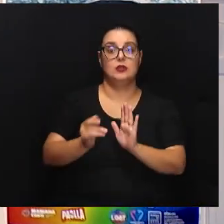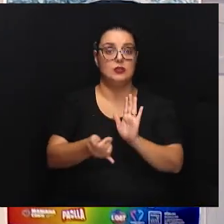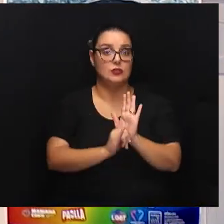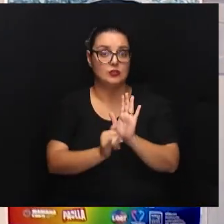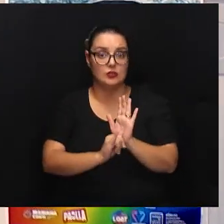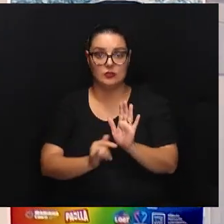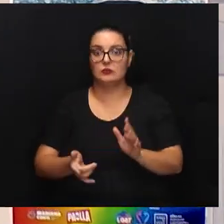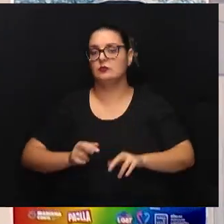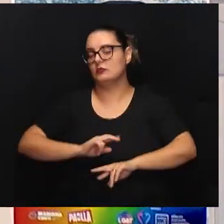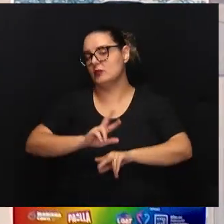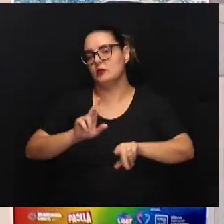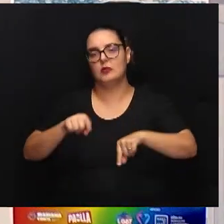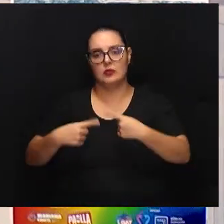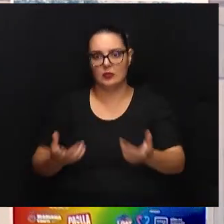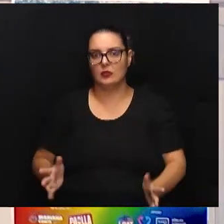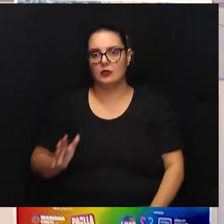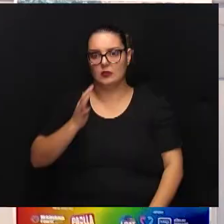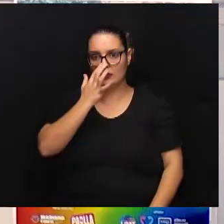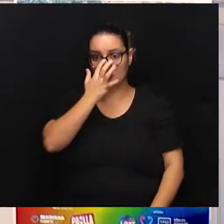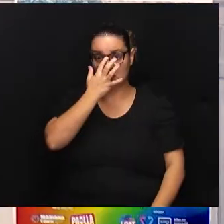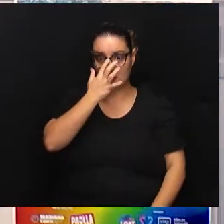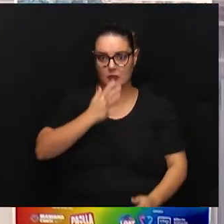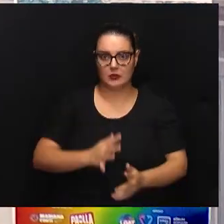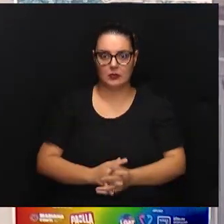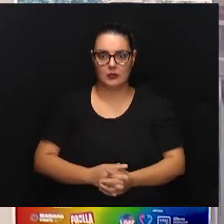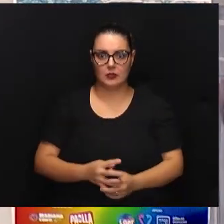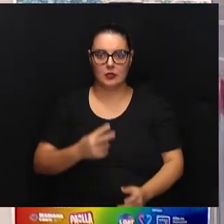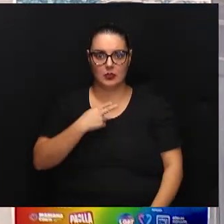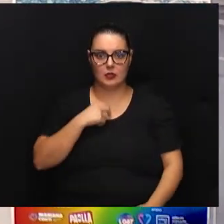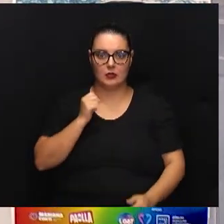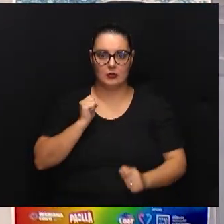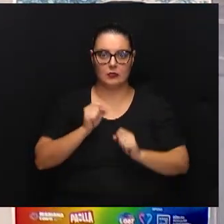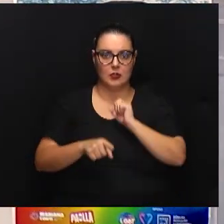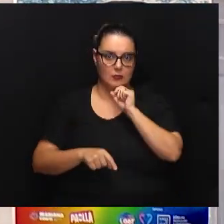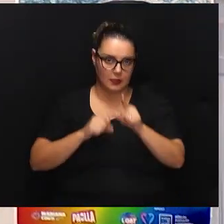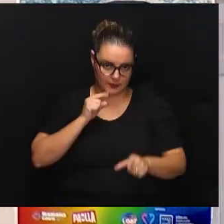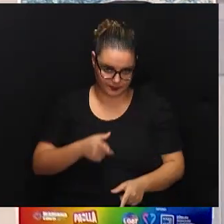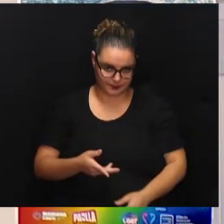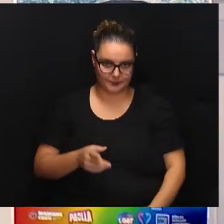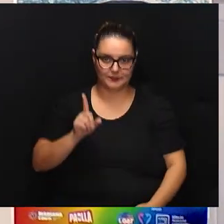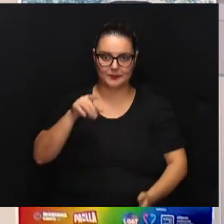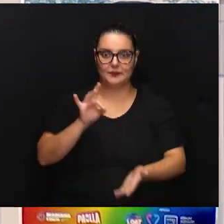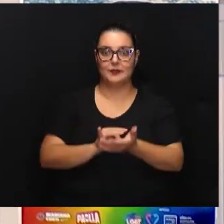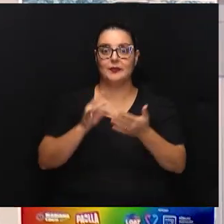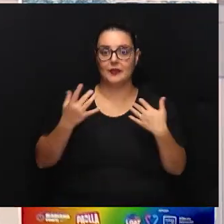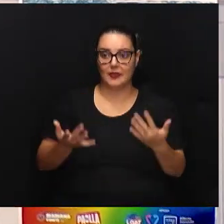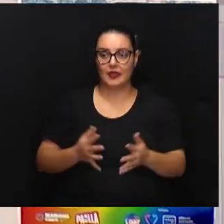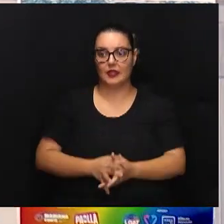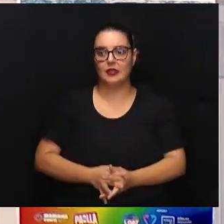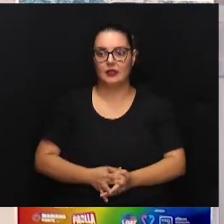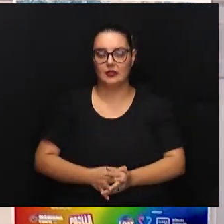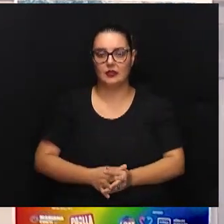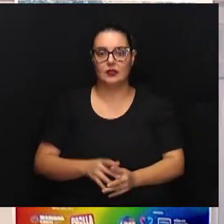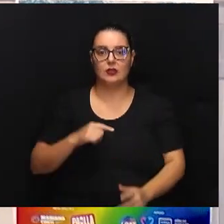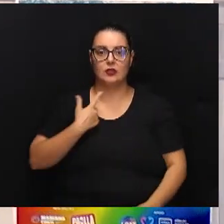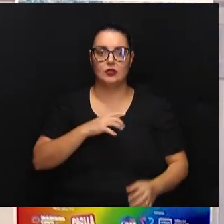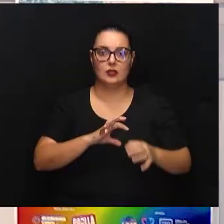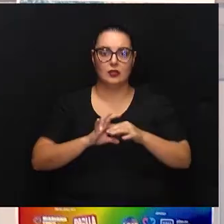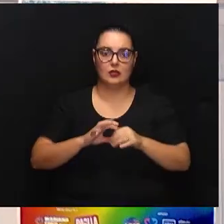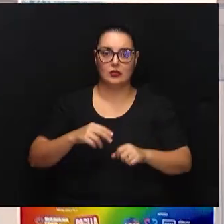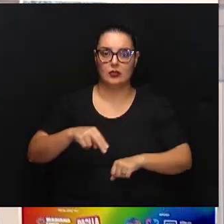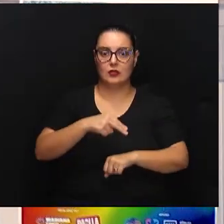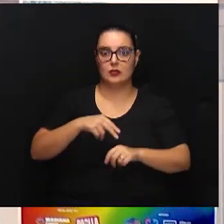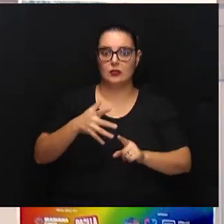pode falar palavrão, não é verdade. E é isso então, gente. Nós da União Nacional LGBT estamos aqui em várias frentes, mas uma frente